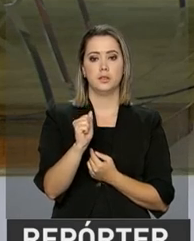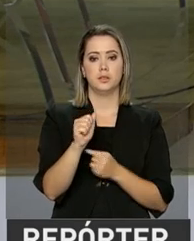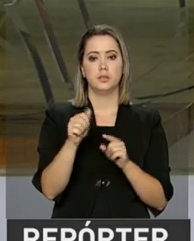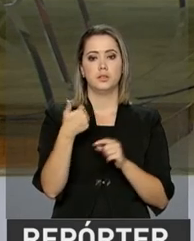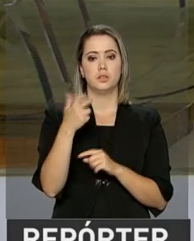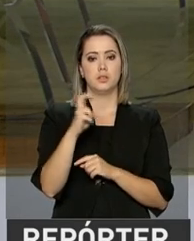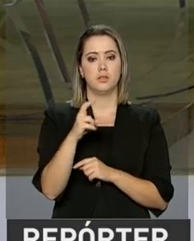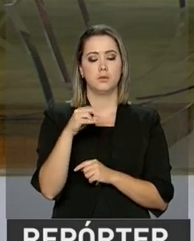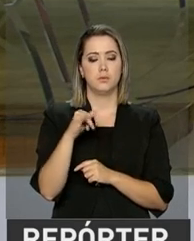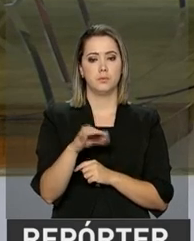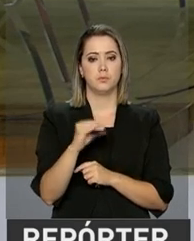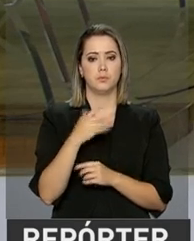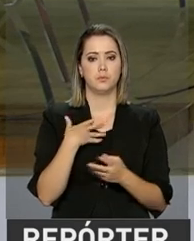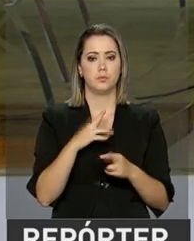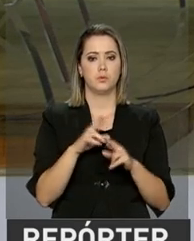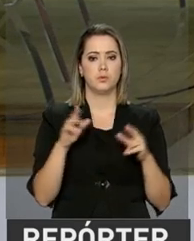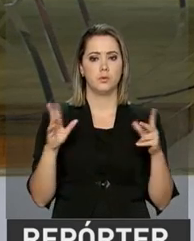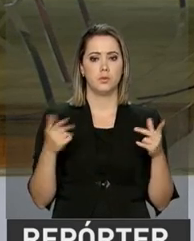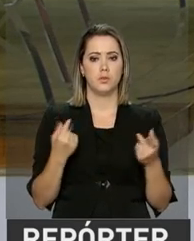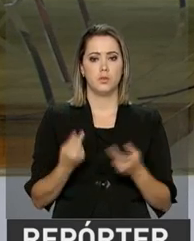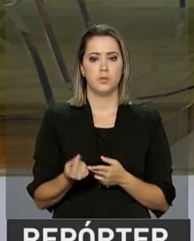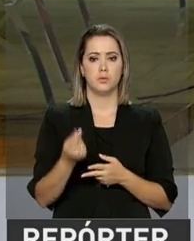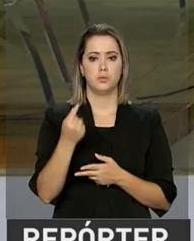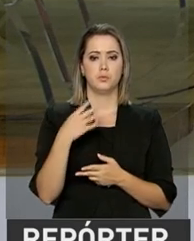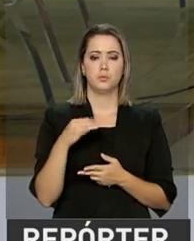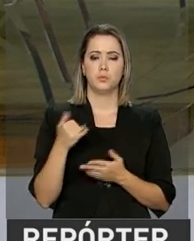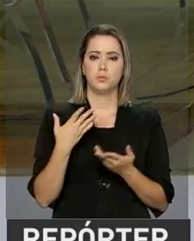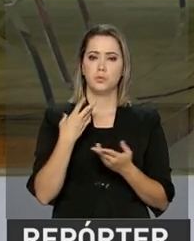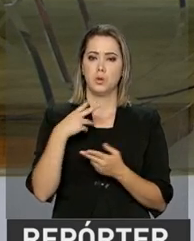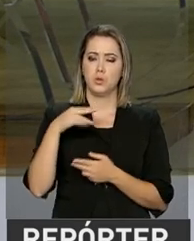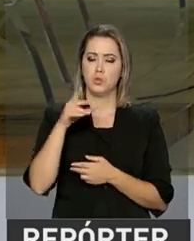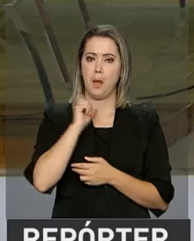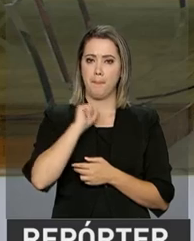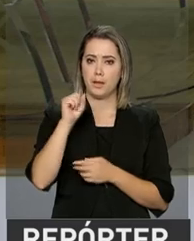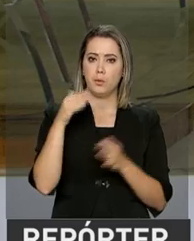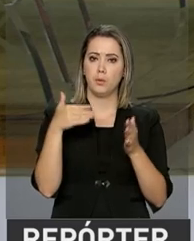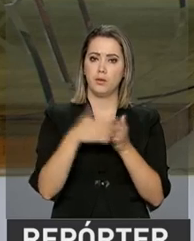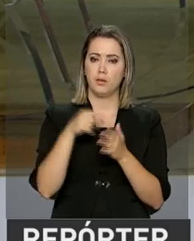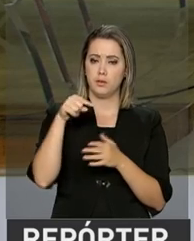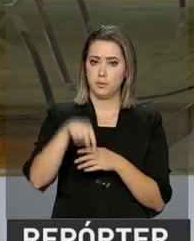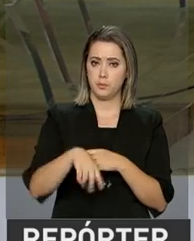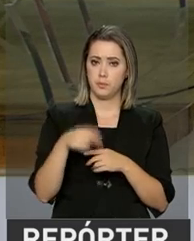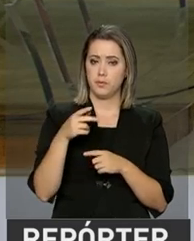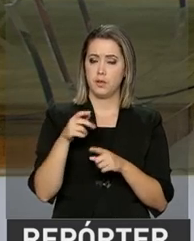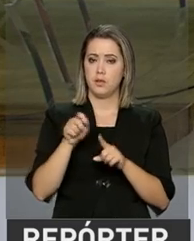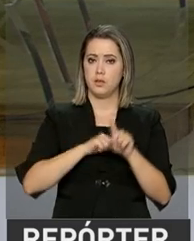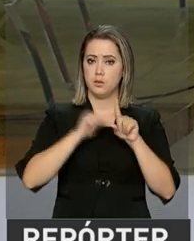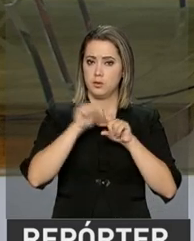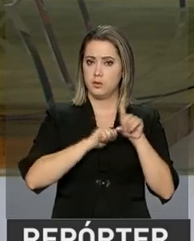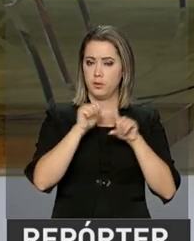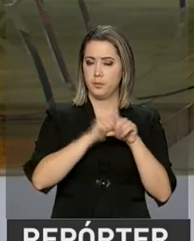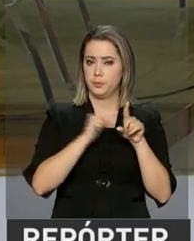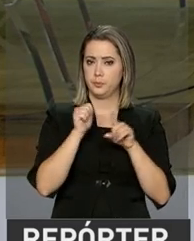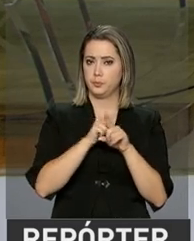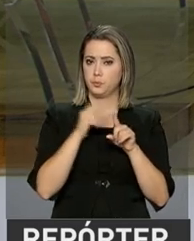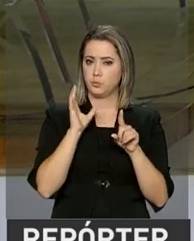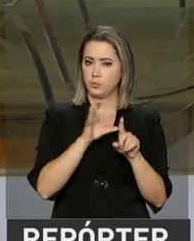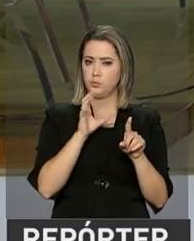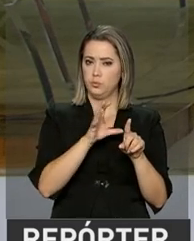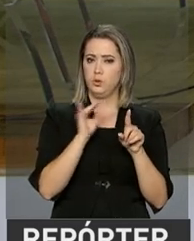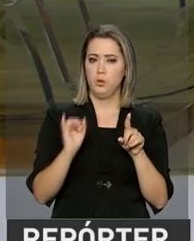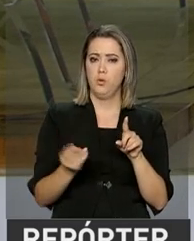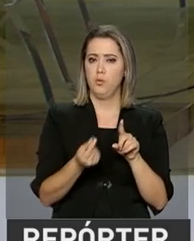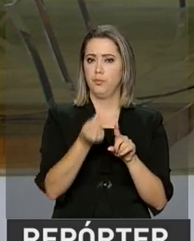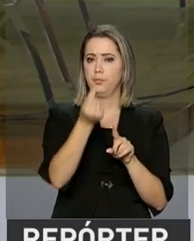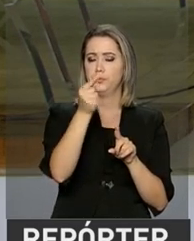a variação de preços de meados de Abril a meados deste mês o setor que mais pressionou o aumento de preços